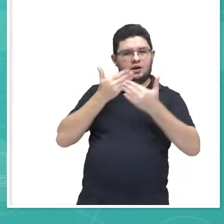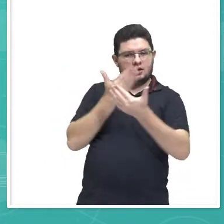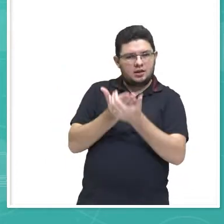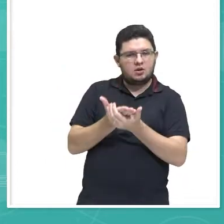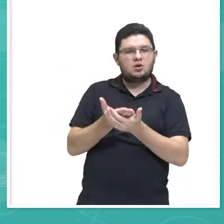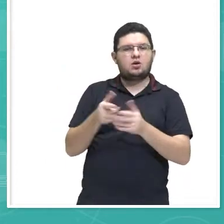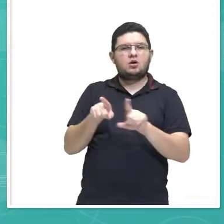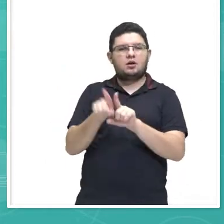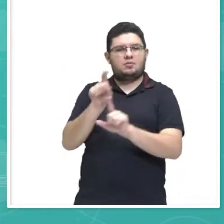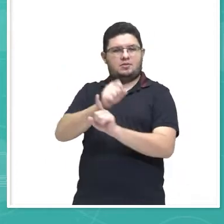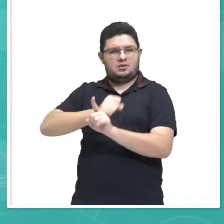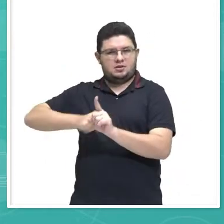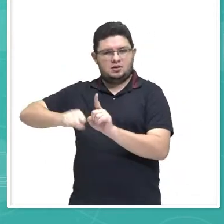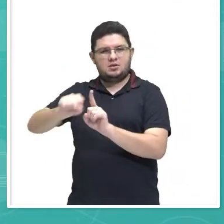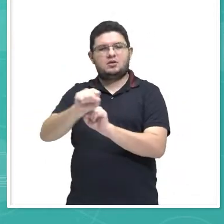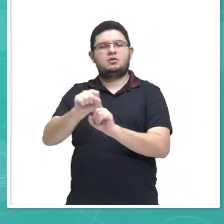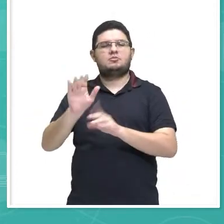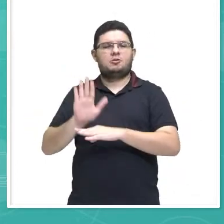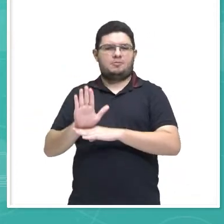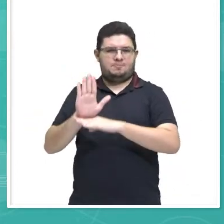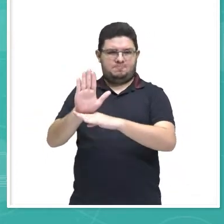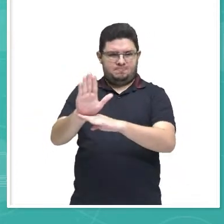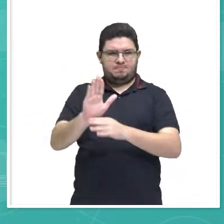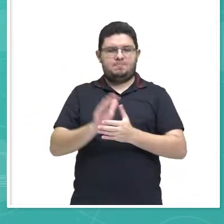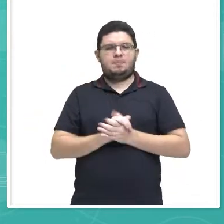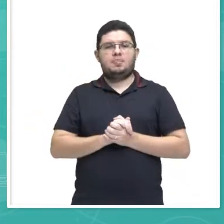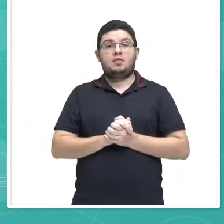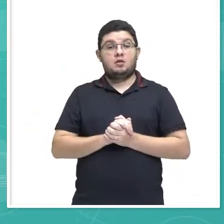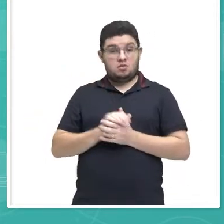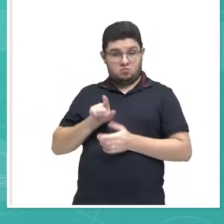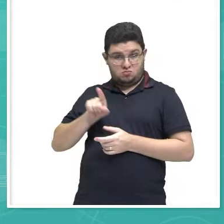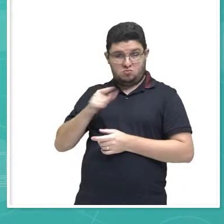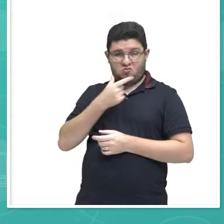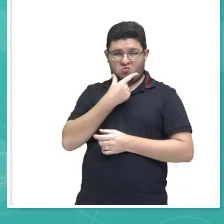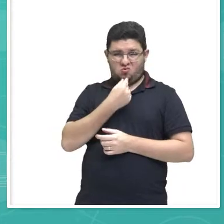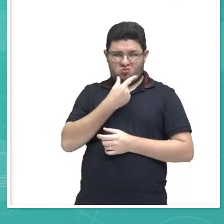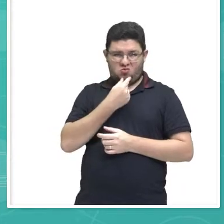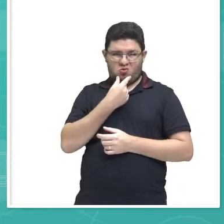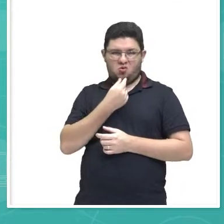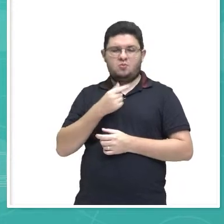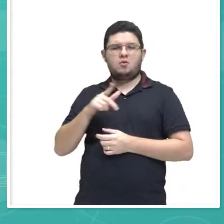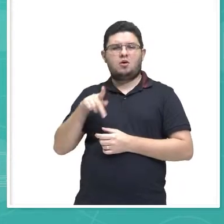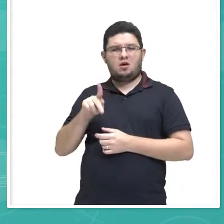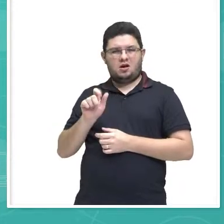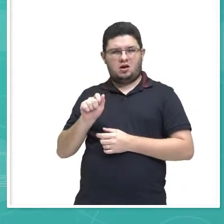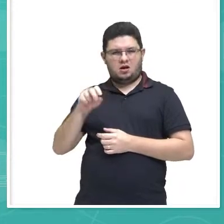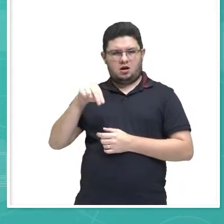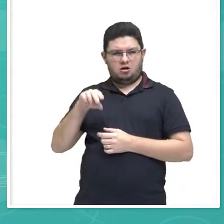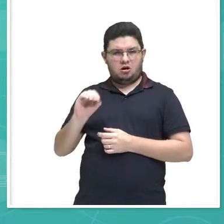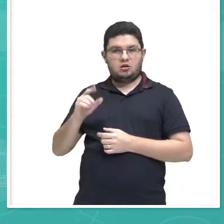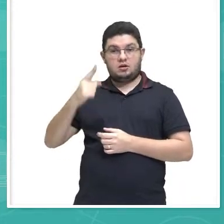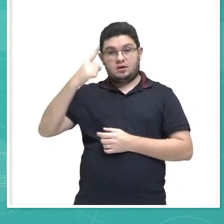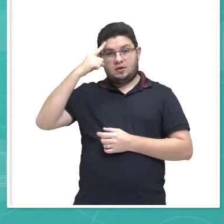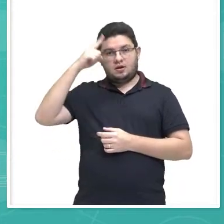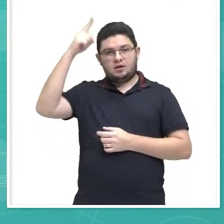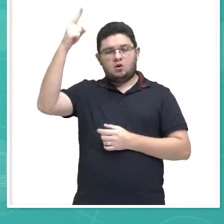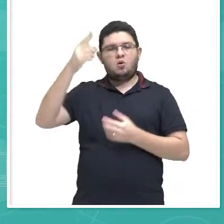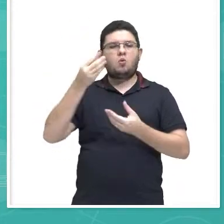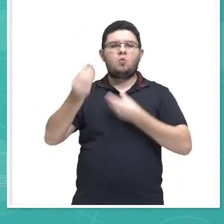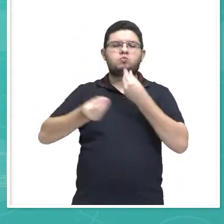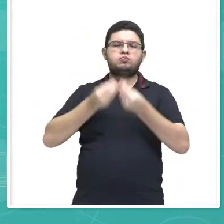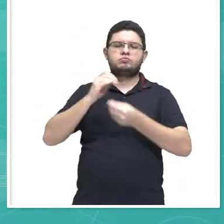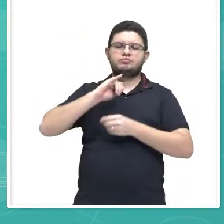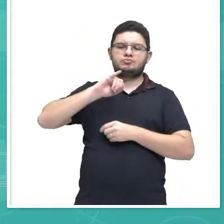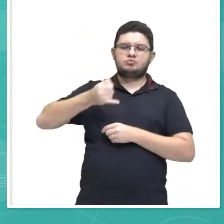possa ser útil para a sociedade. Então o Jigoro Kano teve essa grande ideia, de como que eu posso fazer o jiu-jitsu